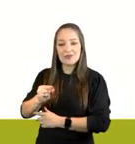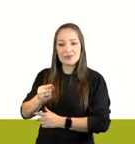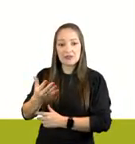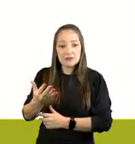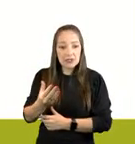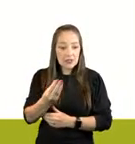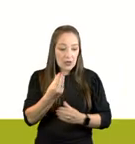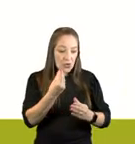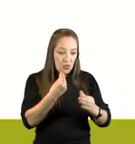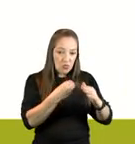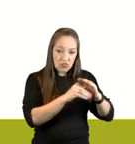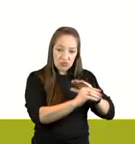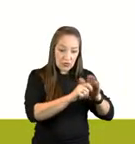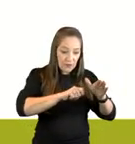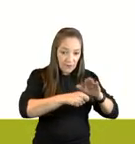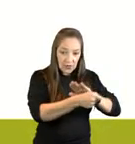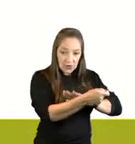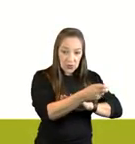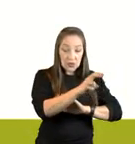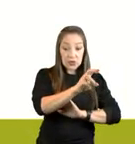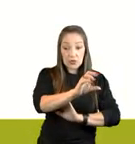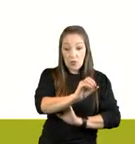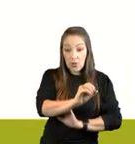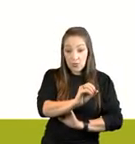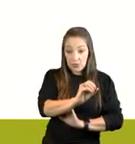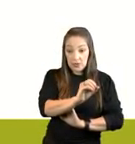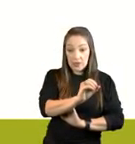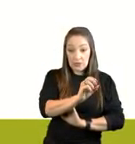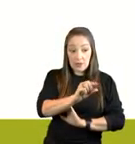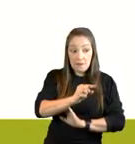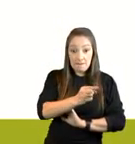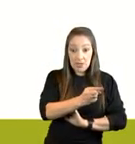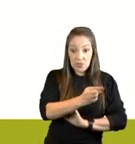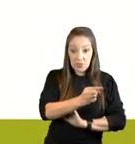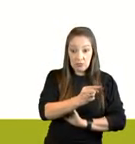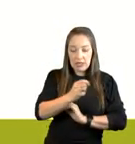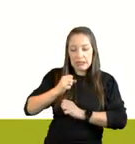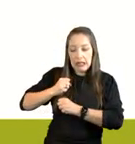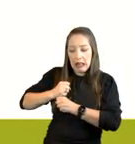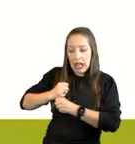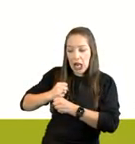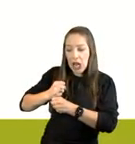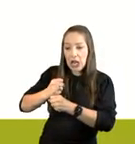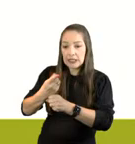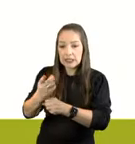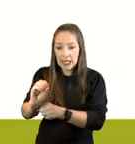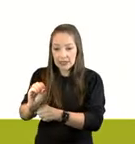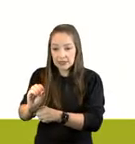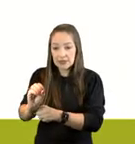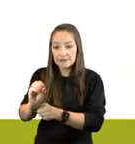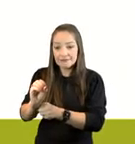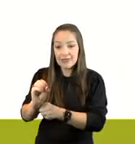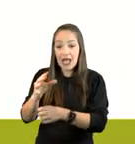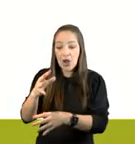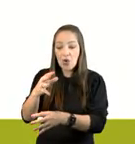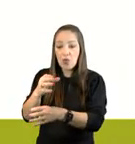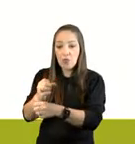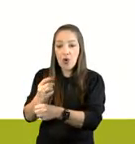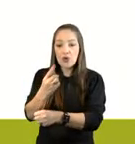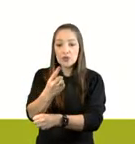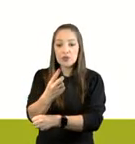em 10 anos, 129 mil. Aposto que todo mundo pensou assim. Só